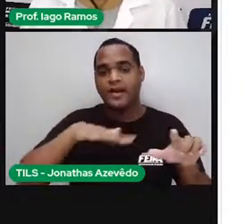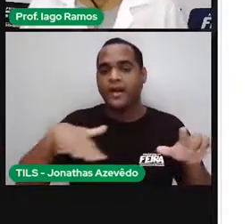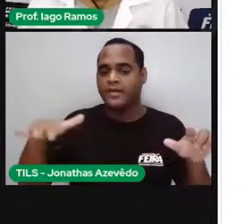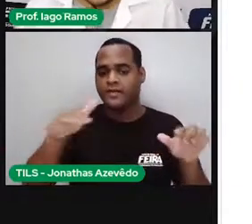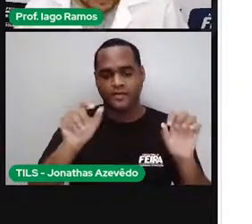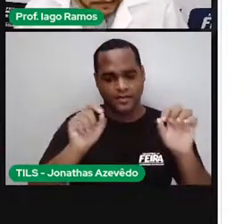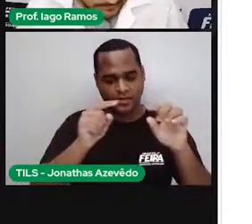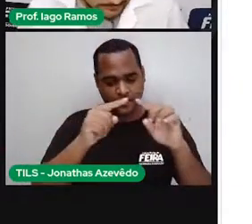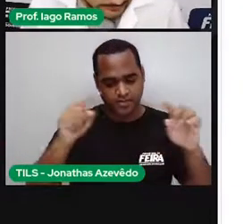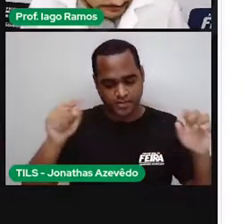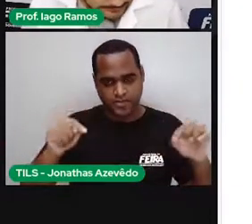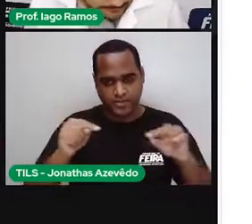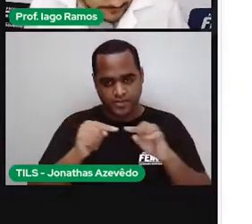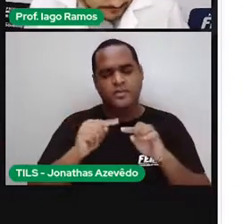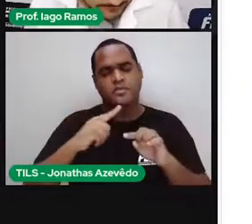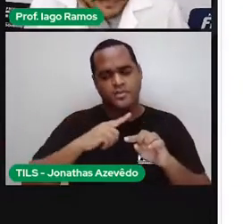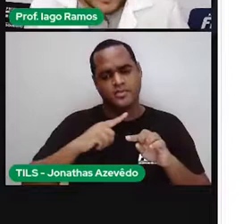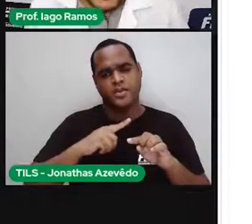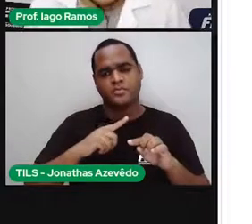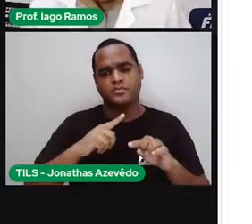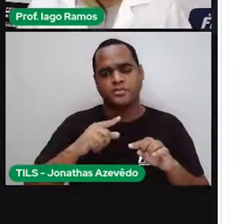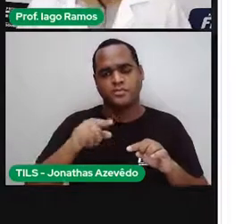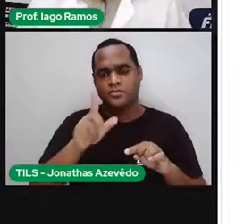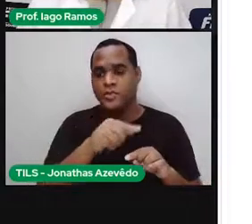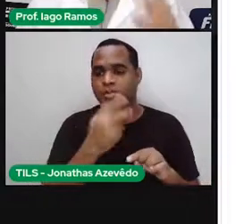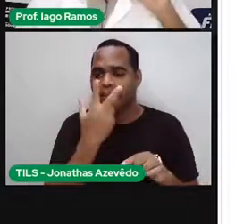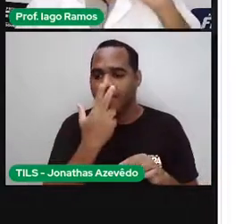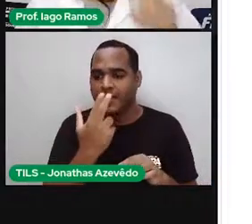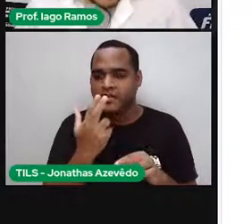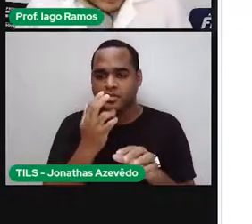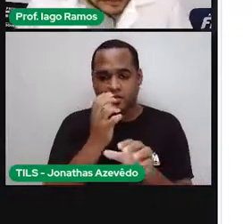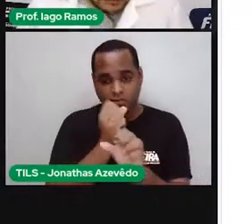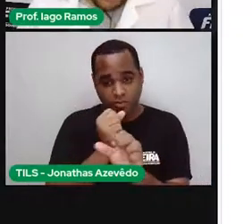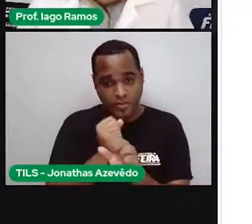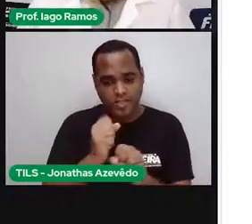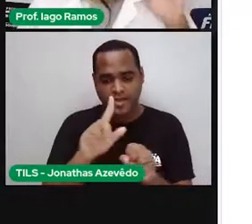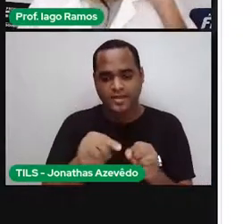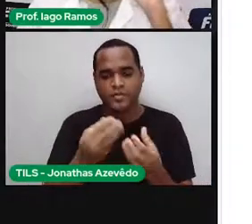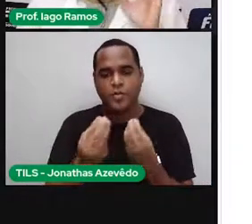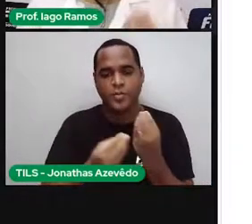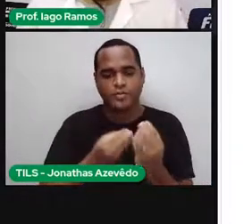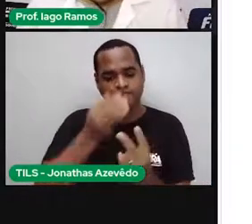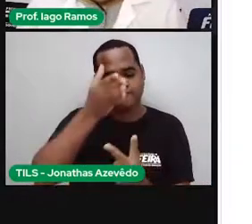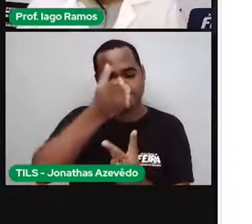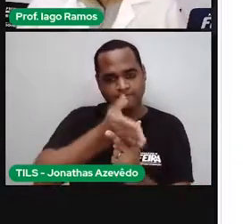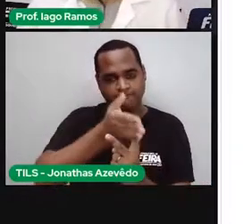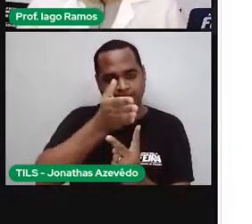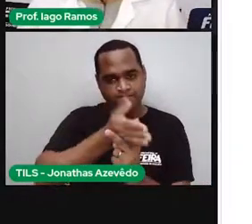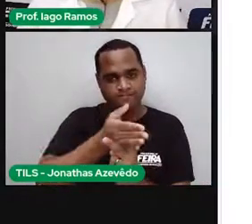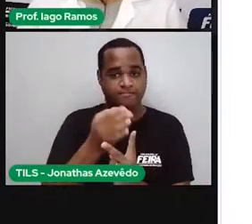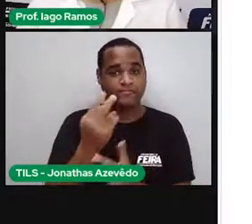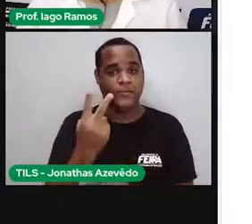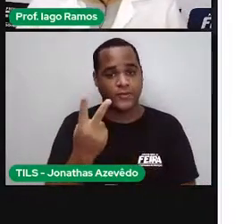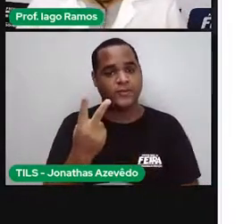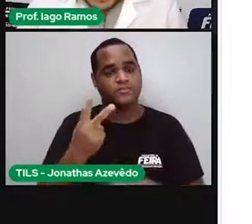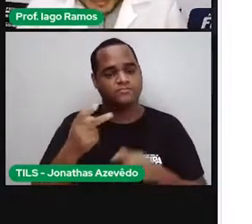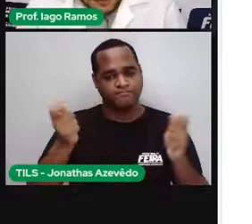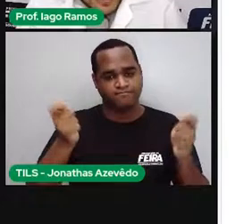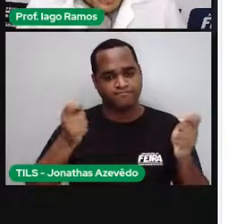bom ó e vai ficar dividido por dois porque por dois